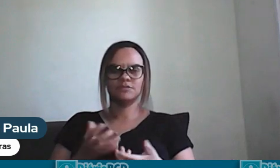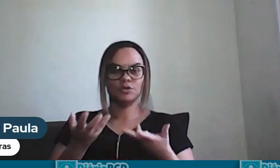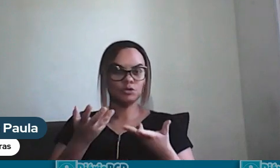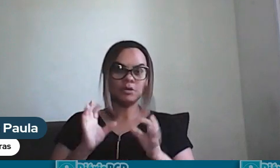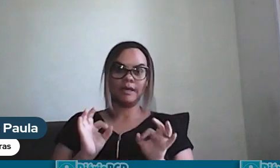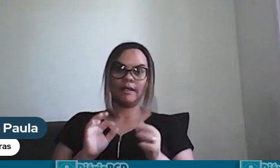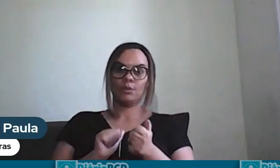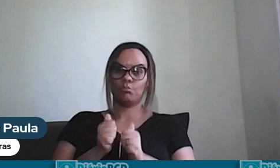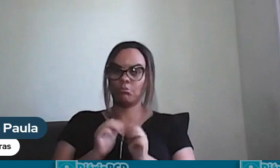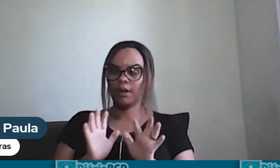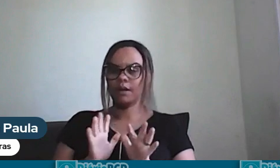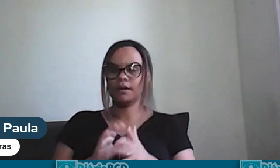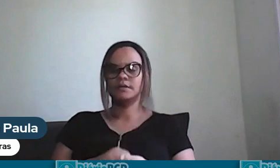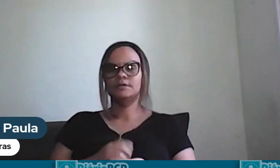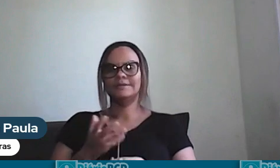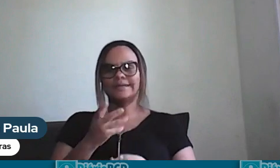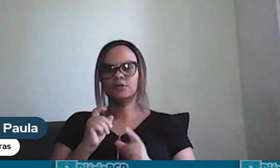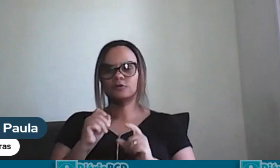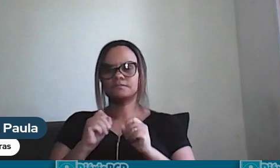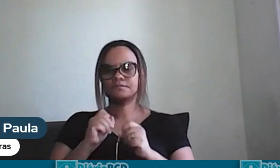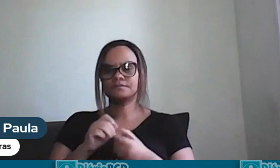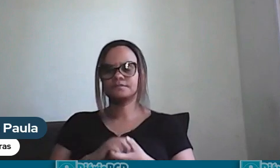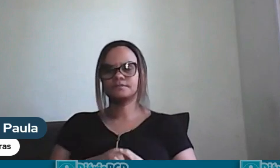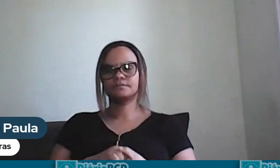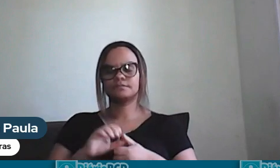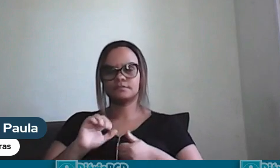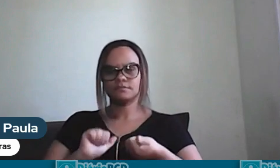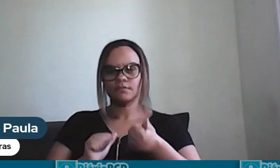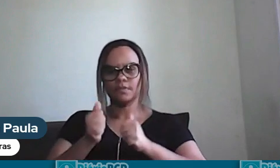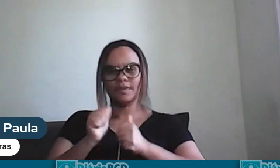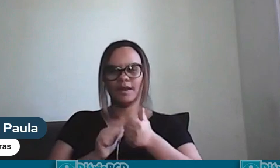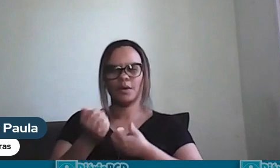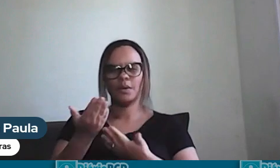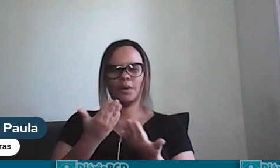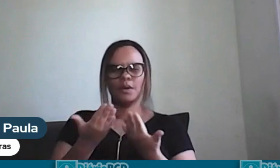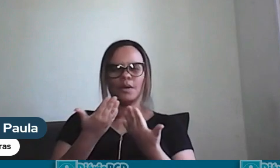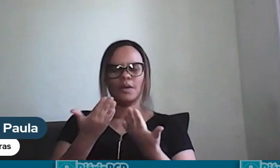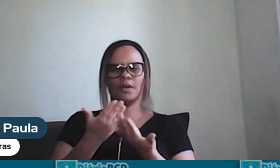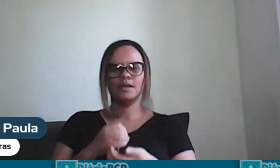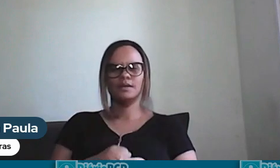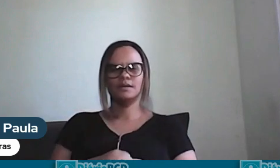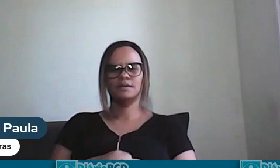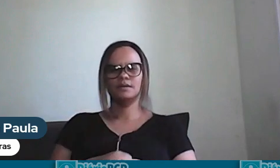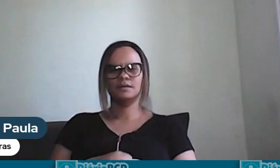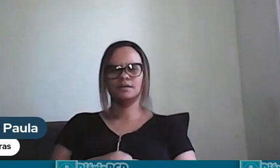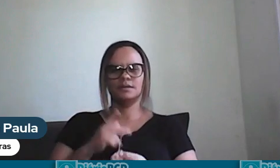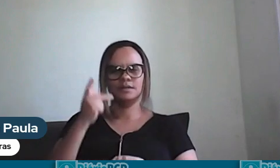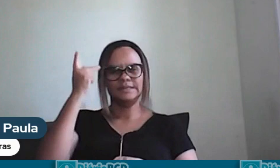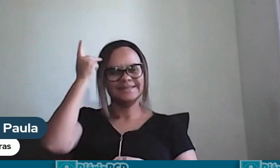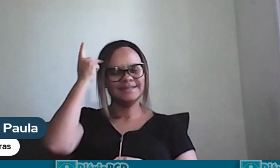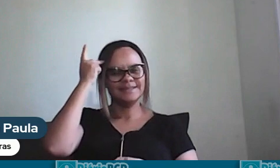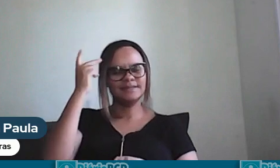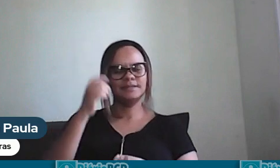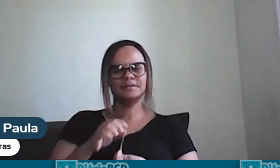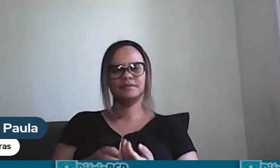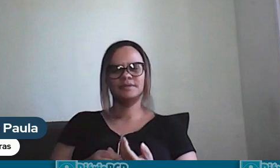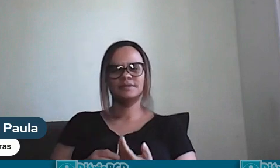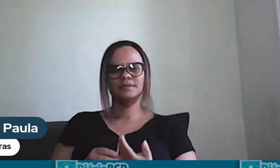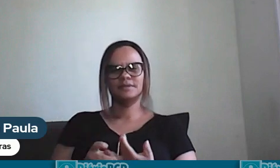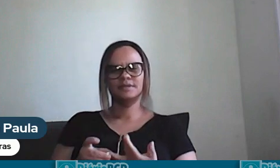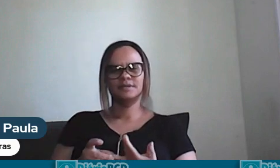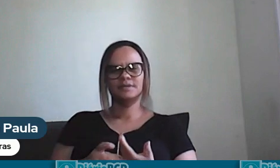haja a cura, mas nós queremos que haja uma avaliação biopsicossocial em São Paulo, mas uma